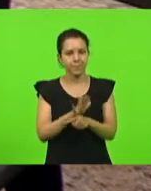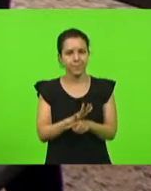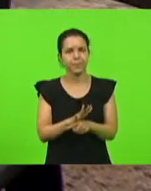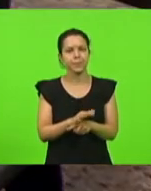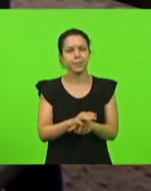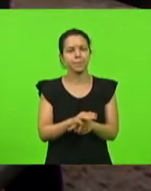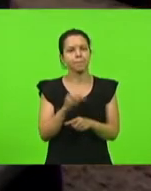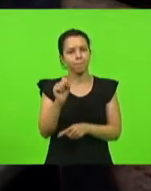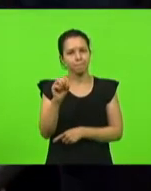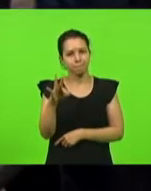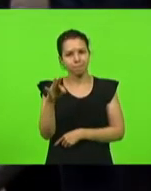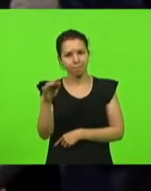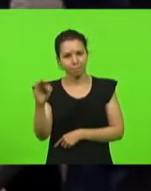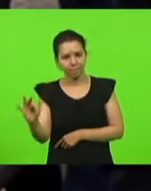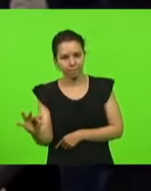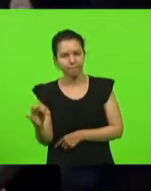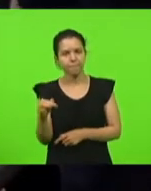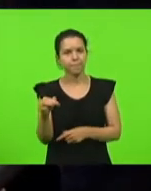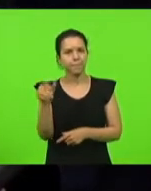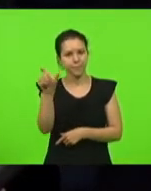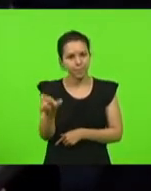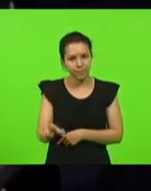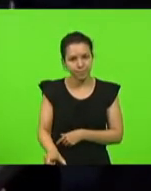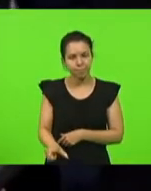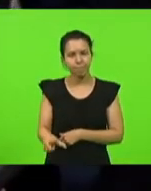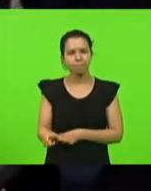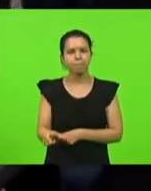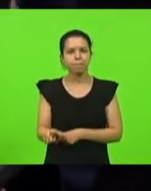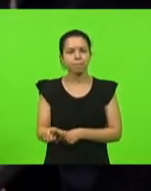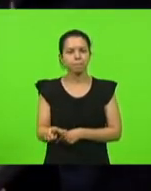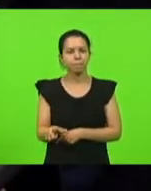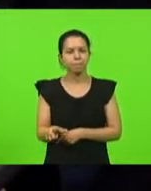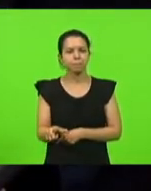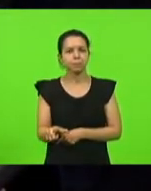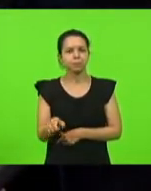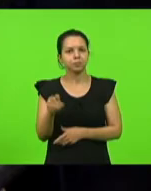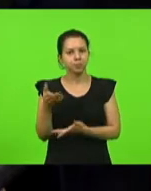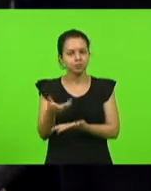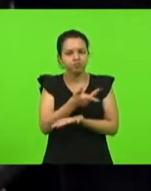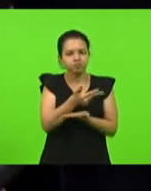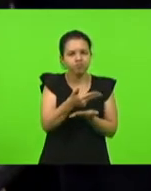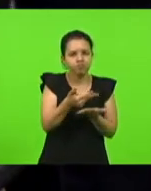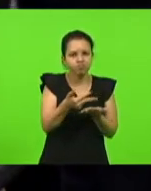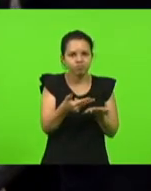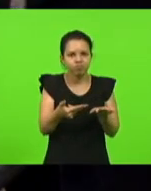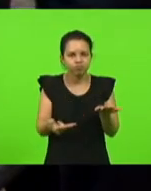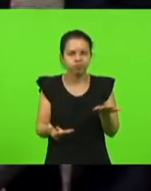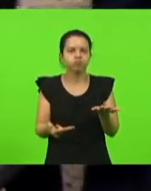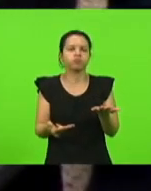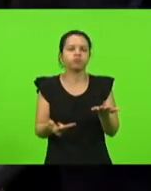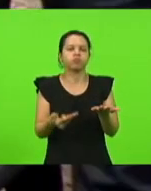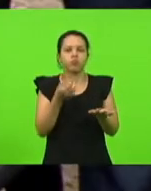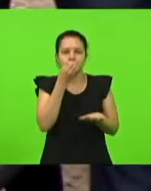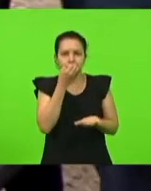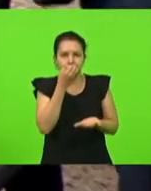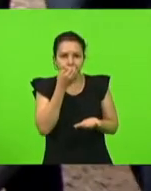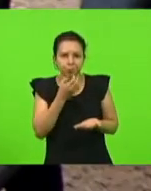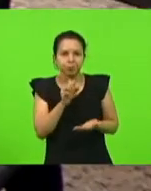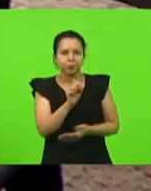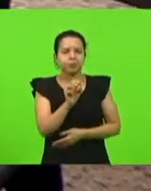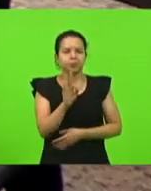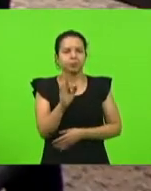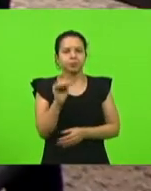a presença de alguém com tantos atributos no STF. E era já